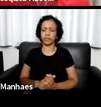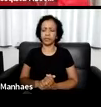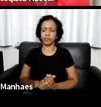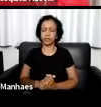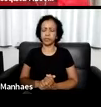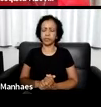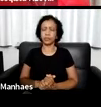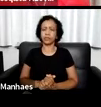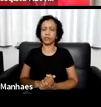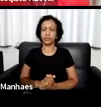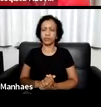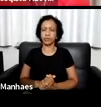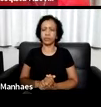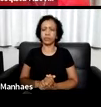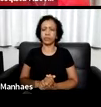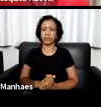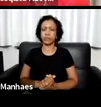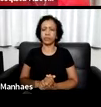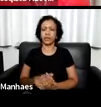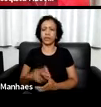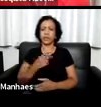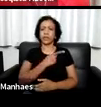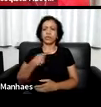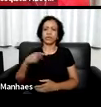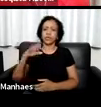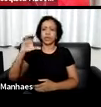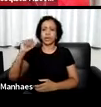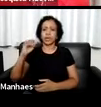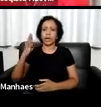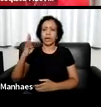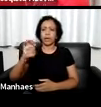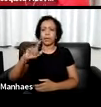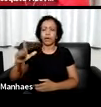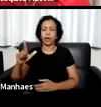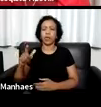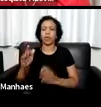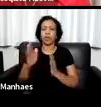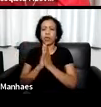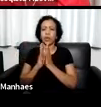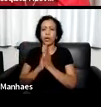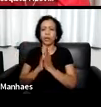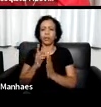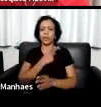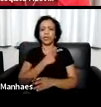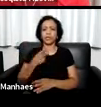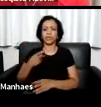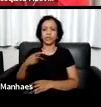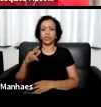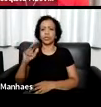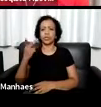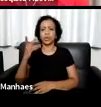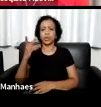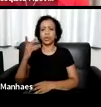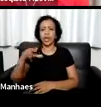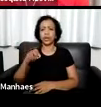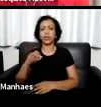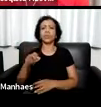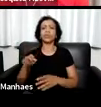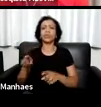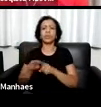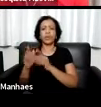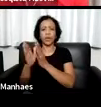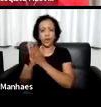É, pastor Cabral, o pastor Hélio Inácio, lá de Manaus, ex-missionário de Missões Nacionais,